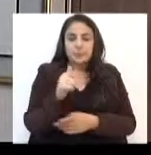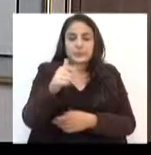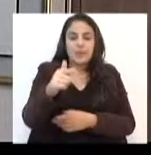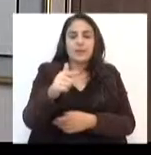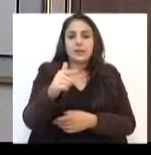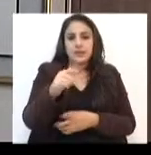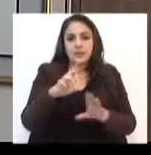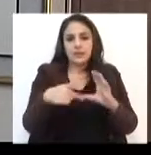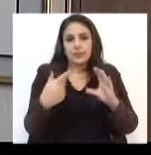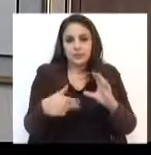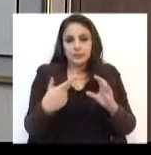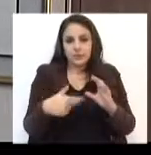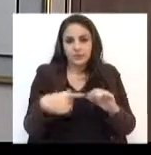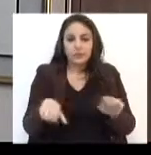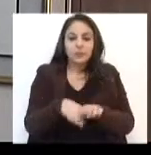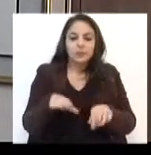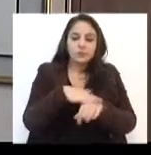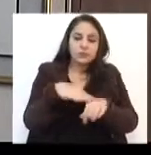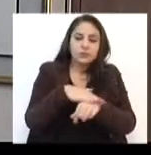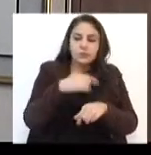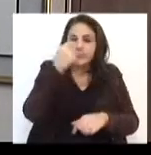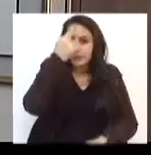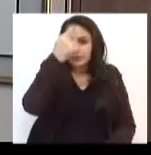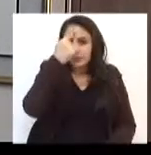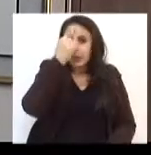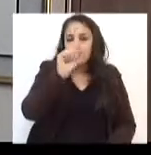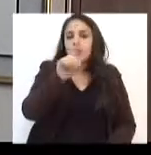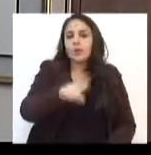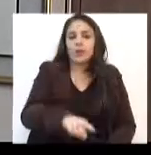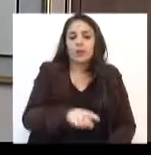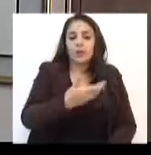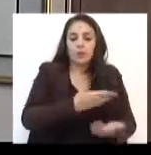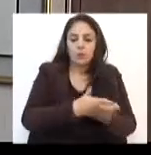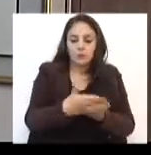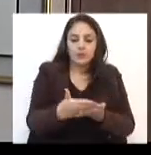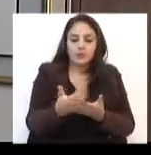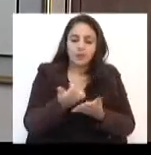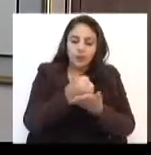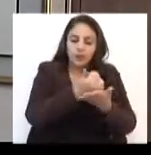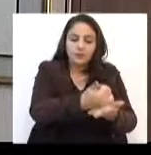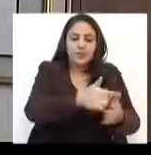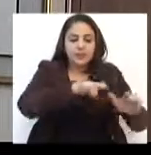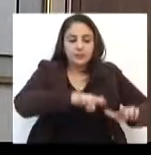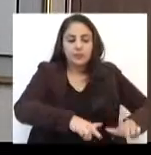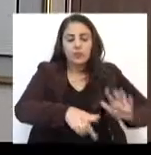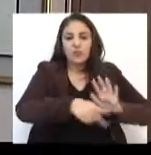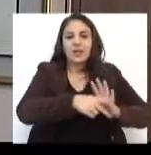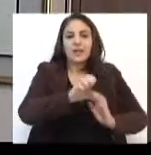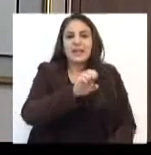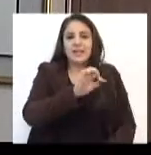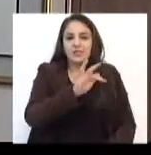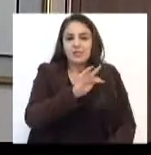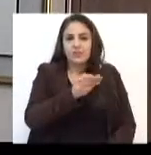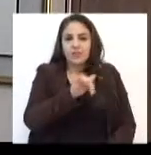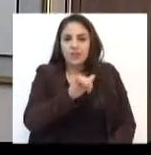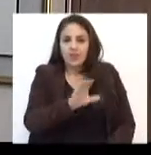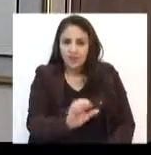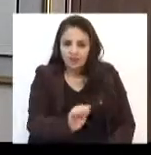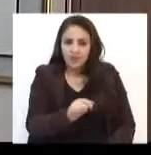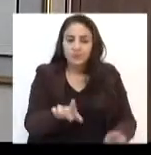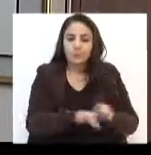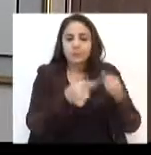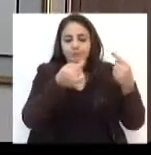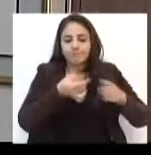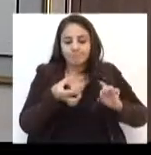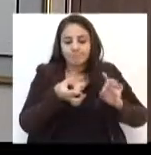Vereadores, conversamos com eles e a nossa ideia então era levar eles para o Parque da Ifrica, o Parque Volmar Salton. É uma estrutura que